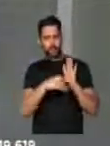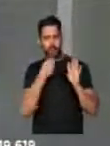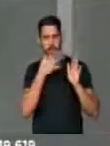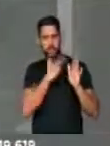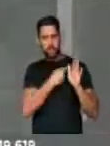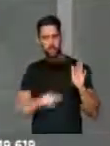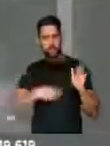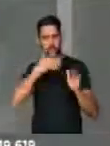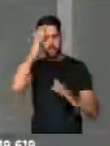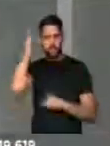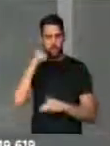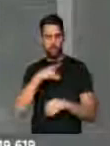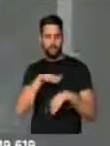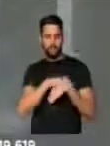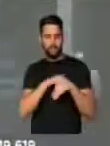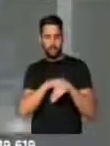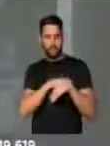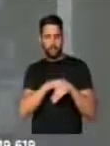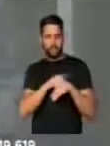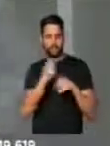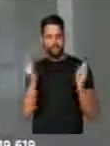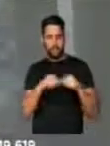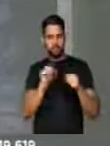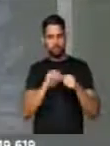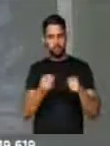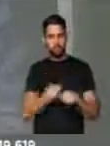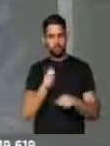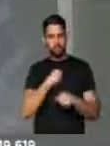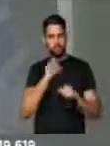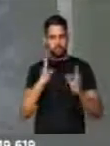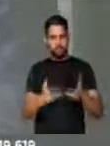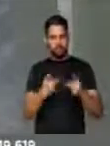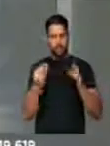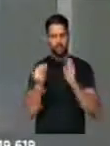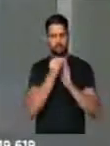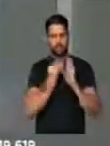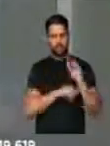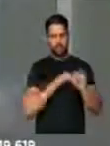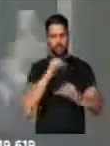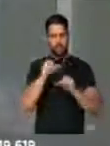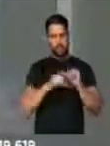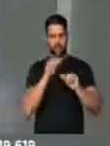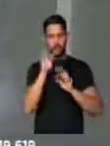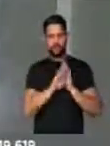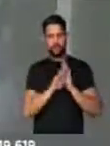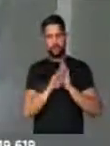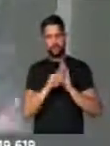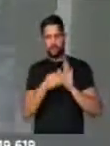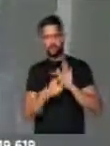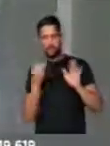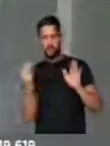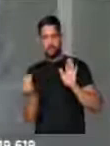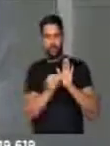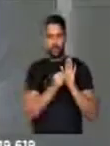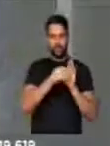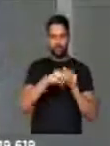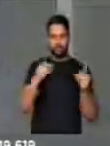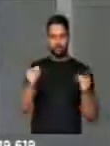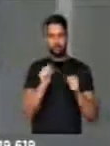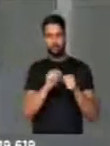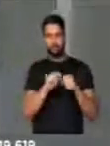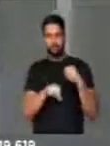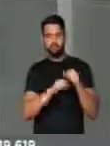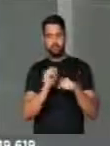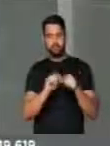do presidente Temer é um governo de diálogo, que a gente possa inclusive melhorar, modificar, adendar, tirar, retirar,